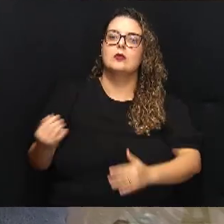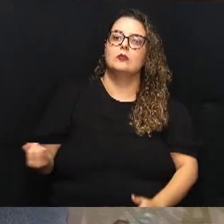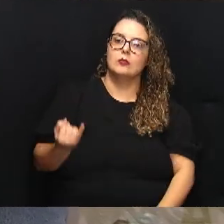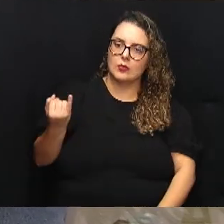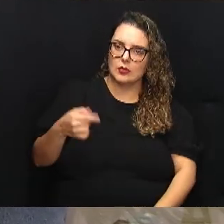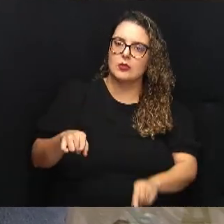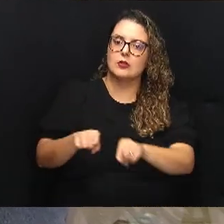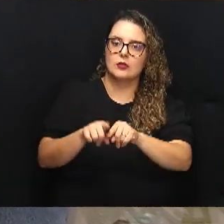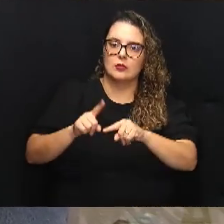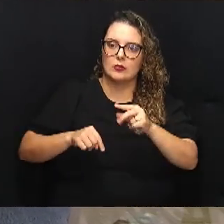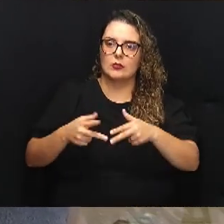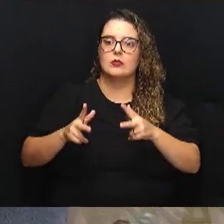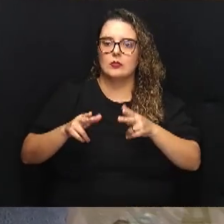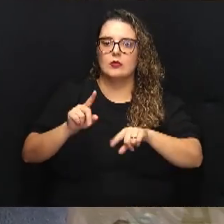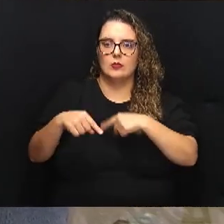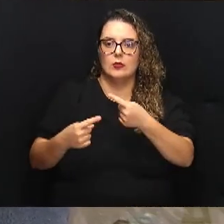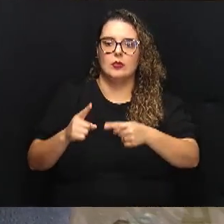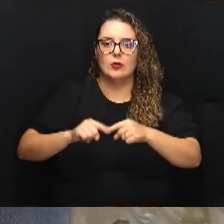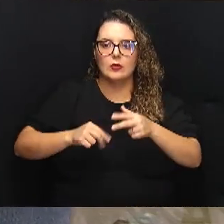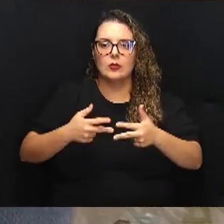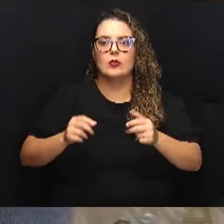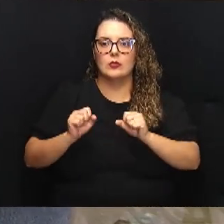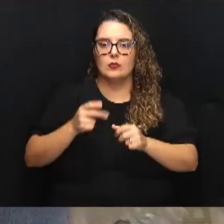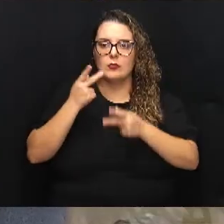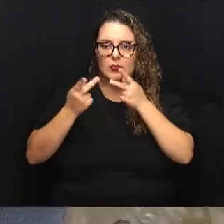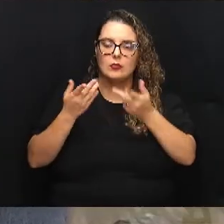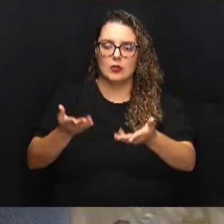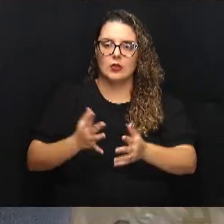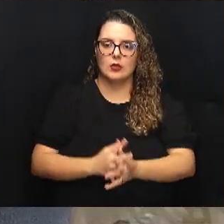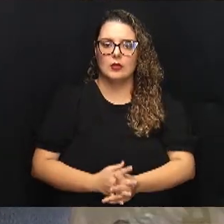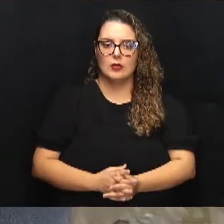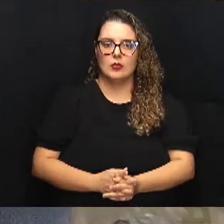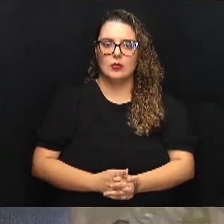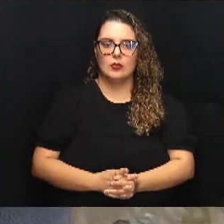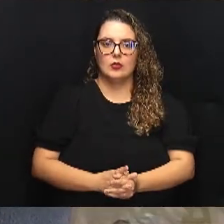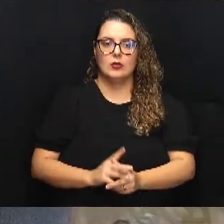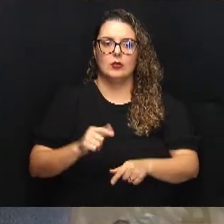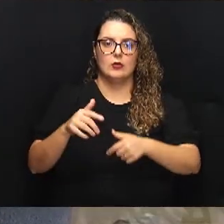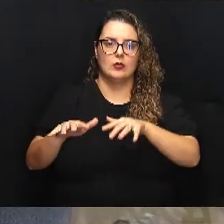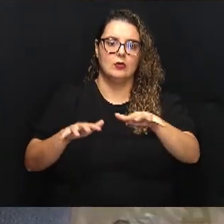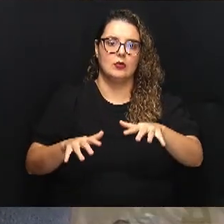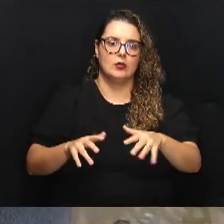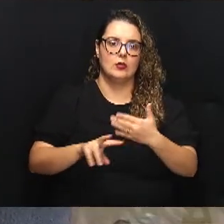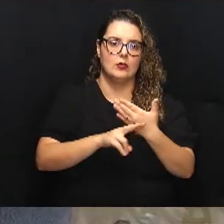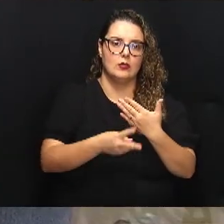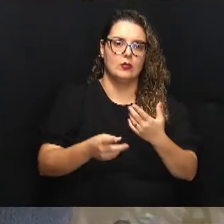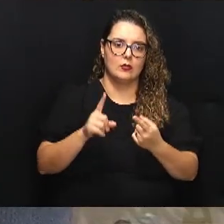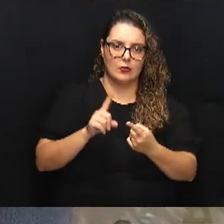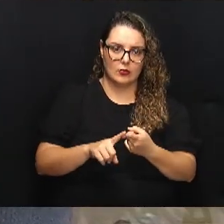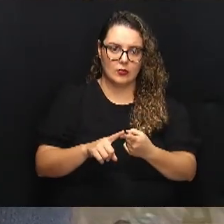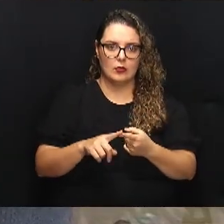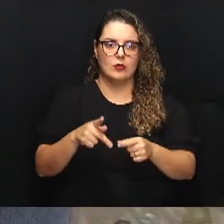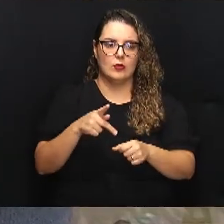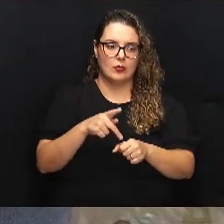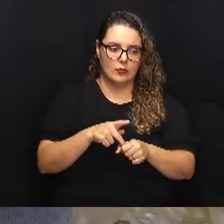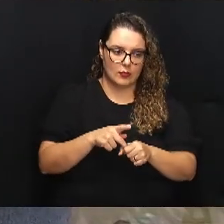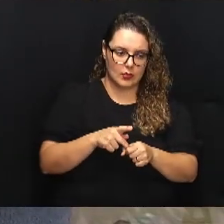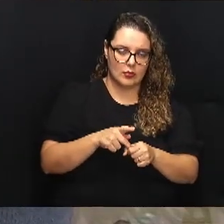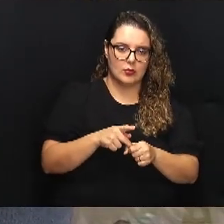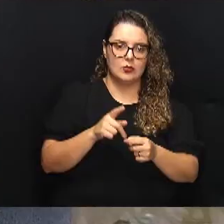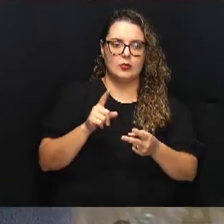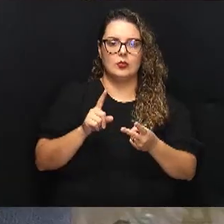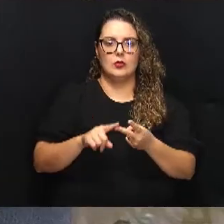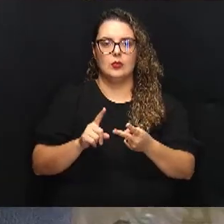esse produto, assim como alguns outros produtos que a gente pode falar aqui. E quais são os outros setores também que vão ser afetados? A questão do petróleo bruto, a questão